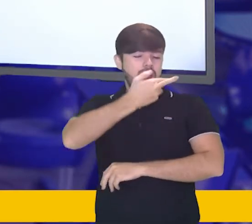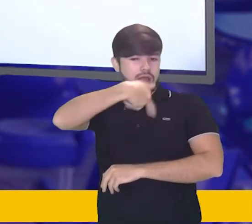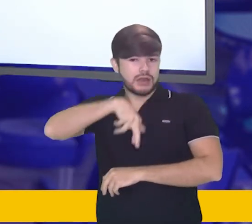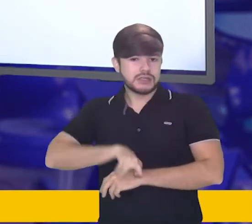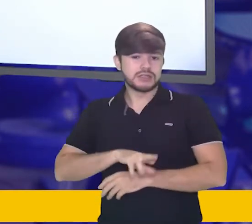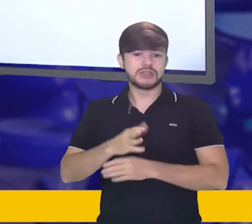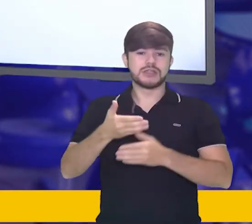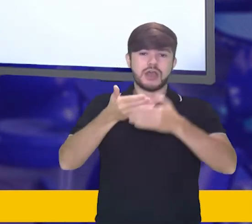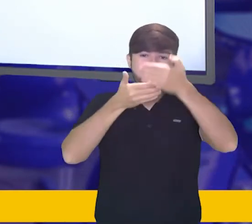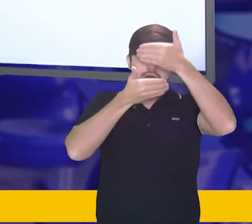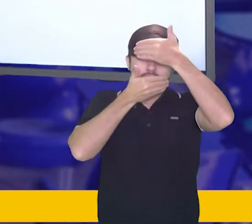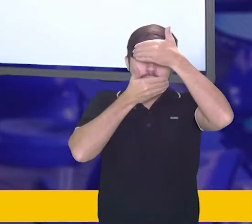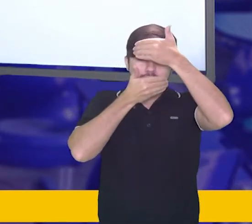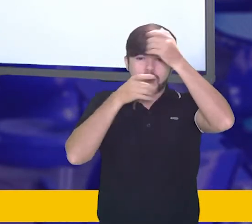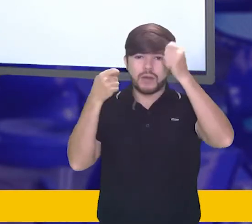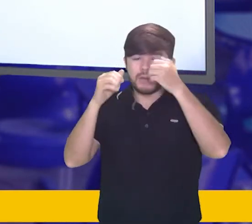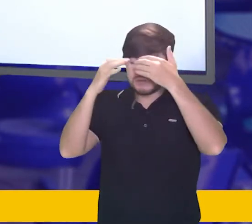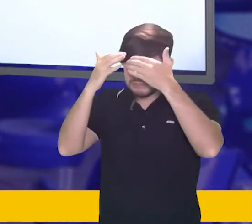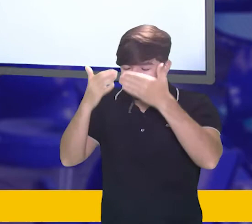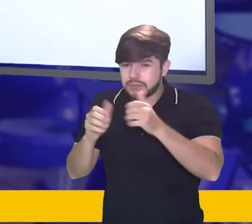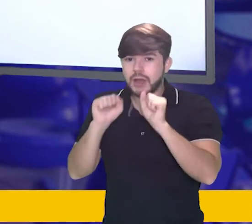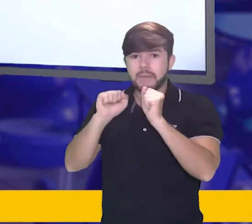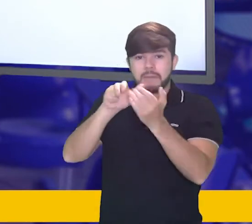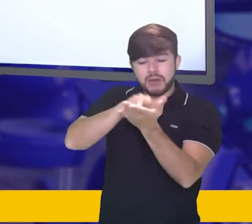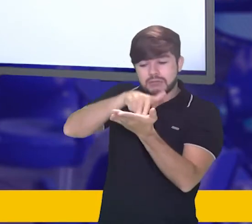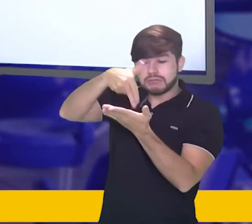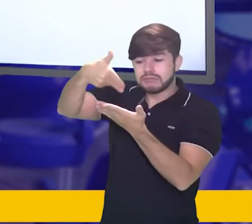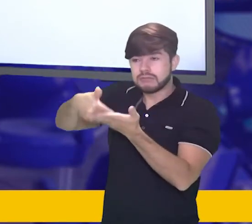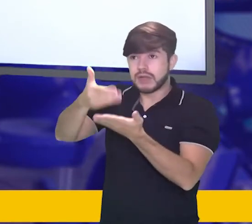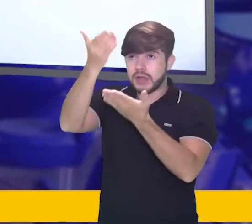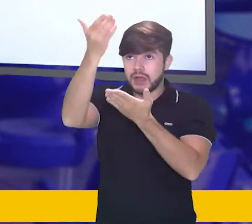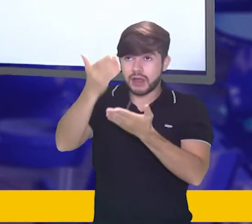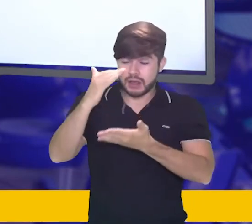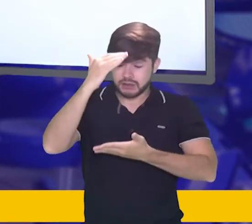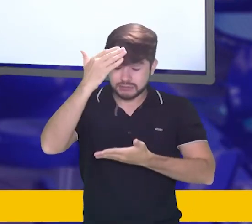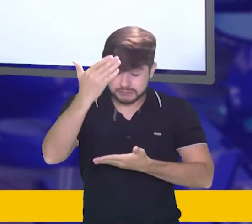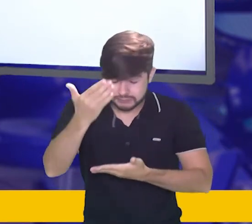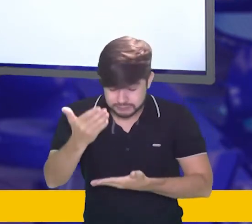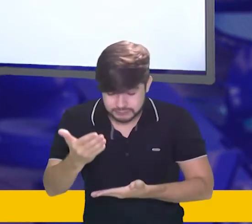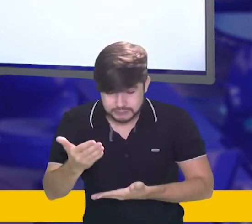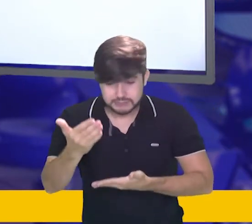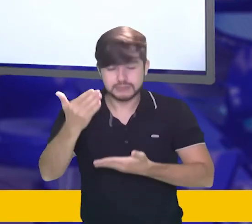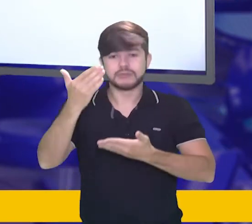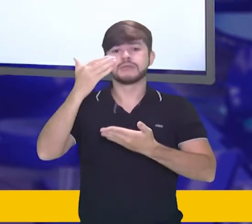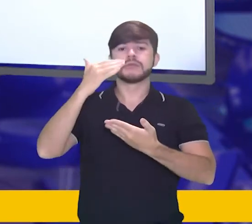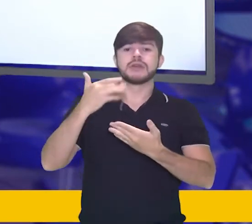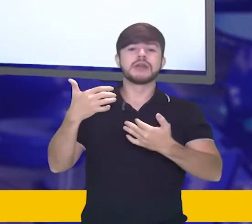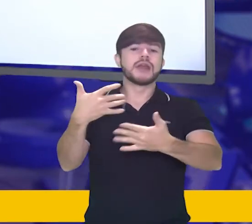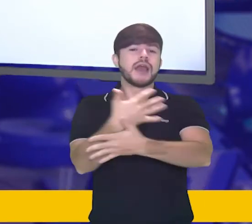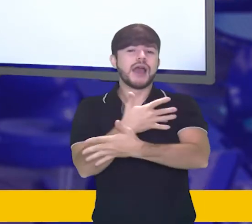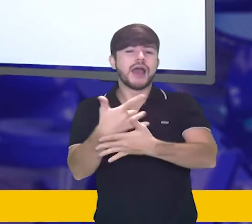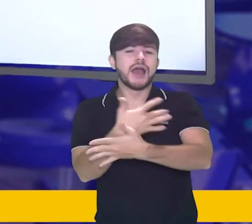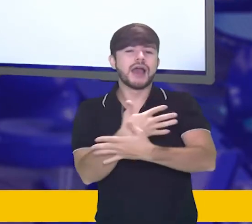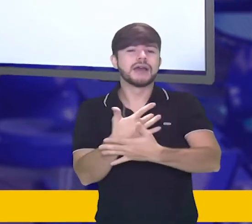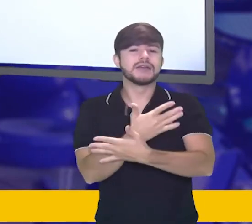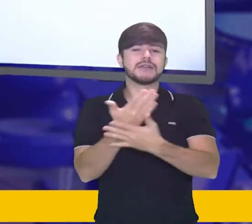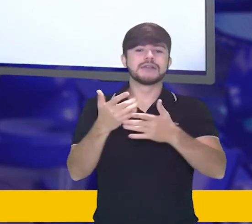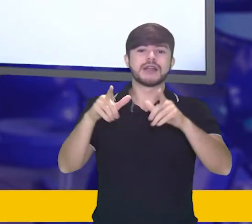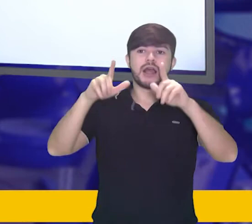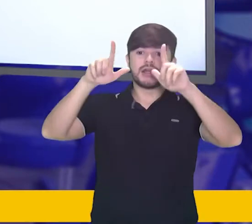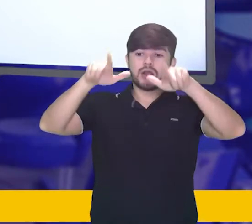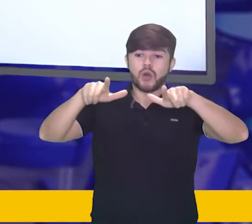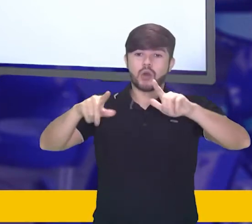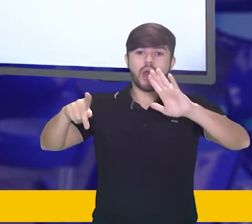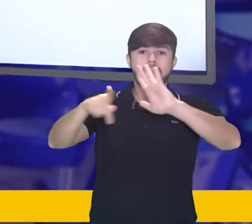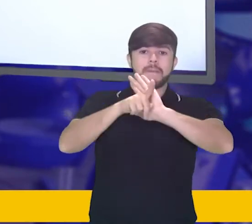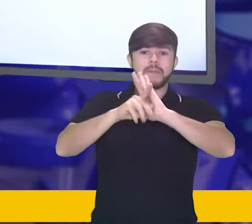como em religiões como a muçulmana, onde a gente pode se curvar e deitar em direção a Meca, a